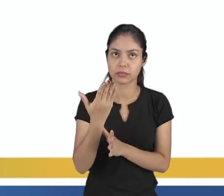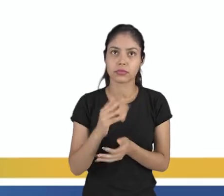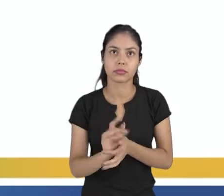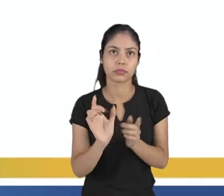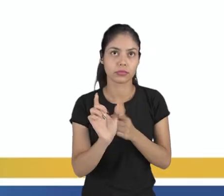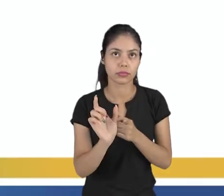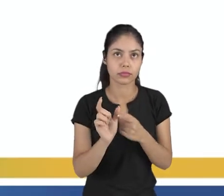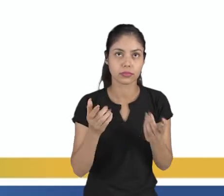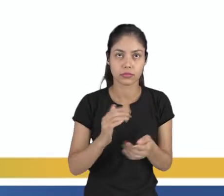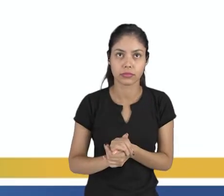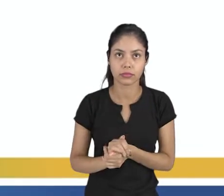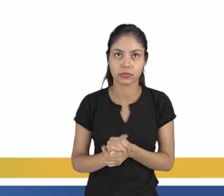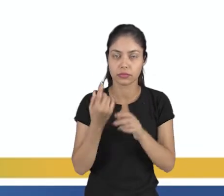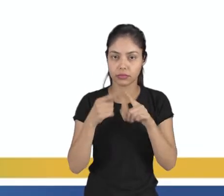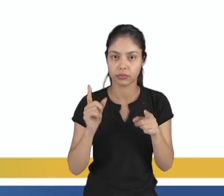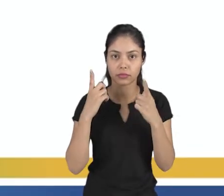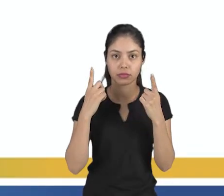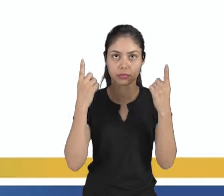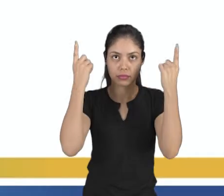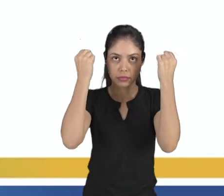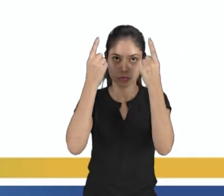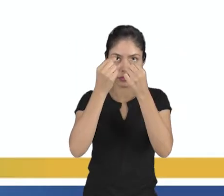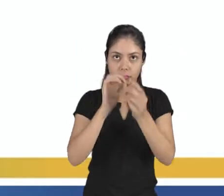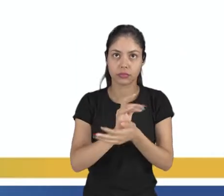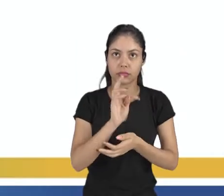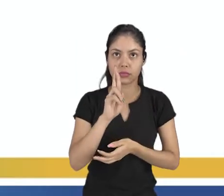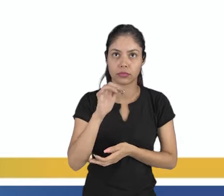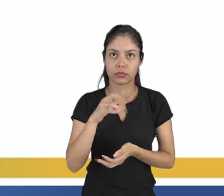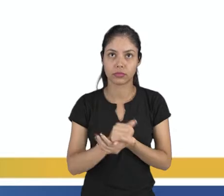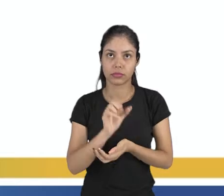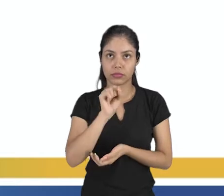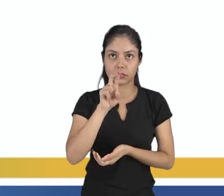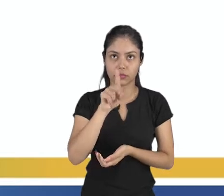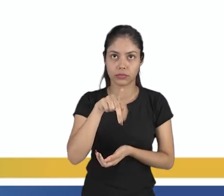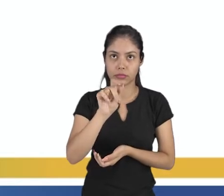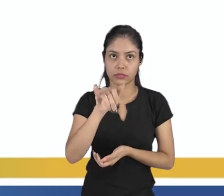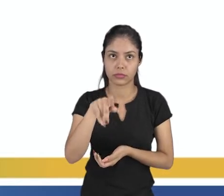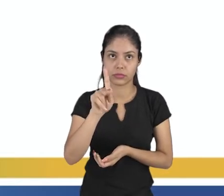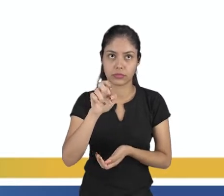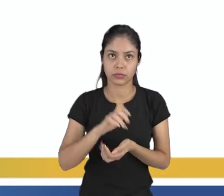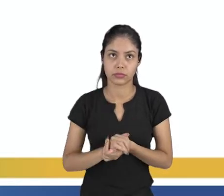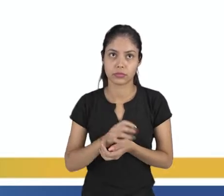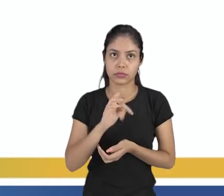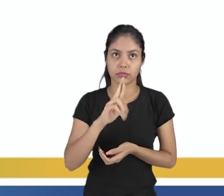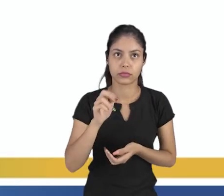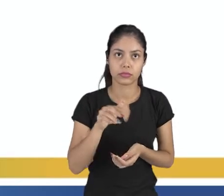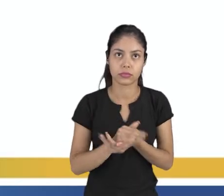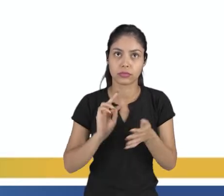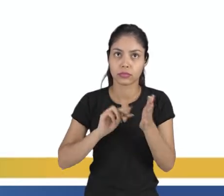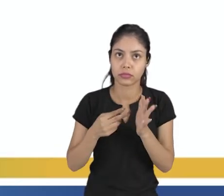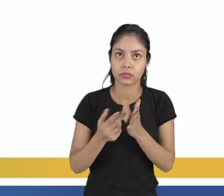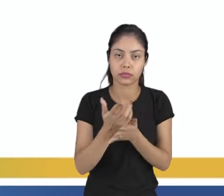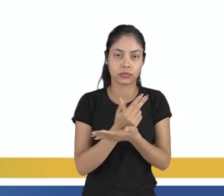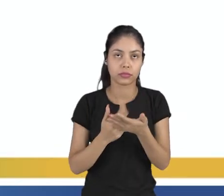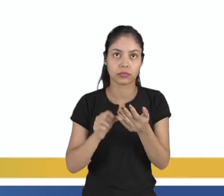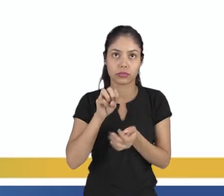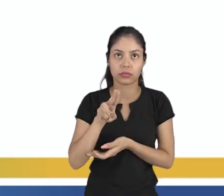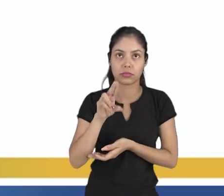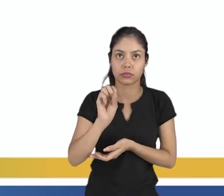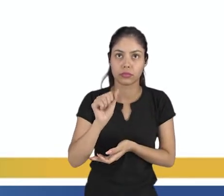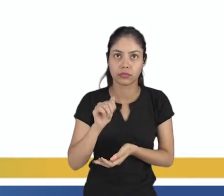palavra música é grega. A etimologia está em musique, técne, que significa a